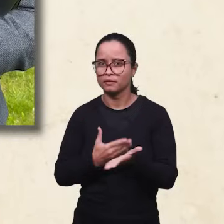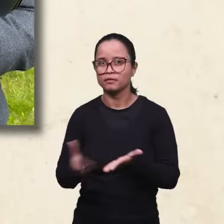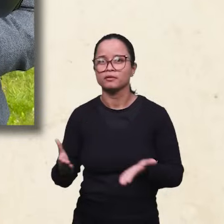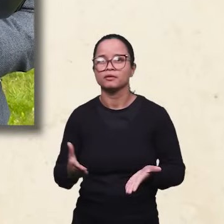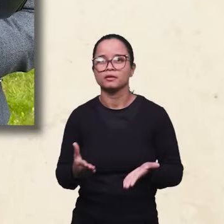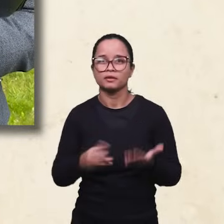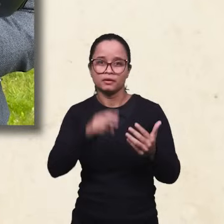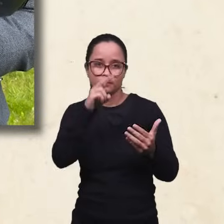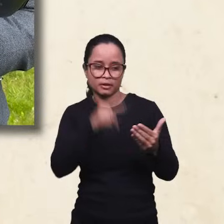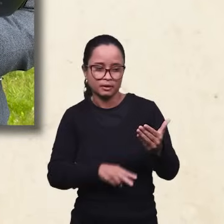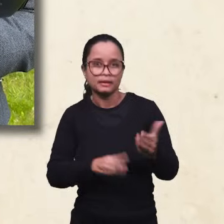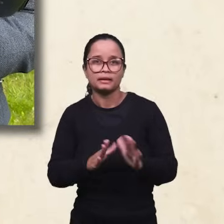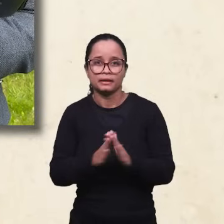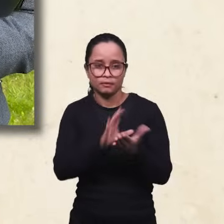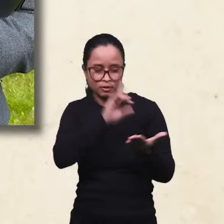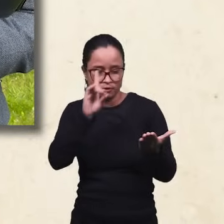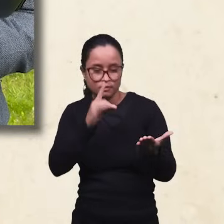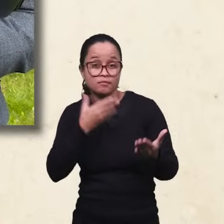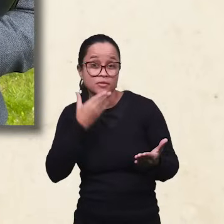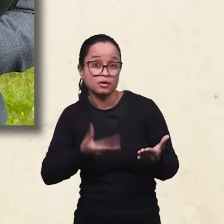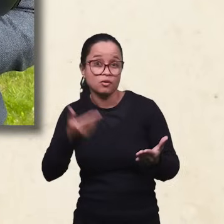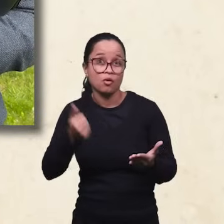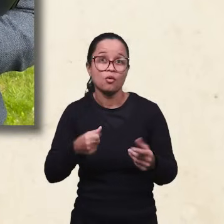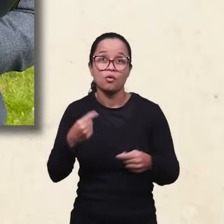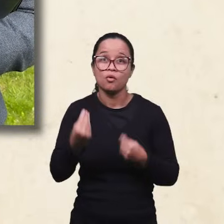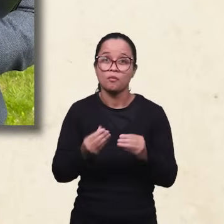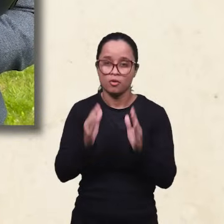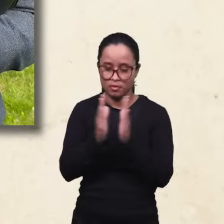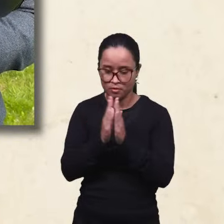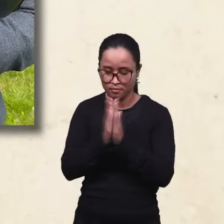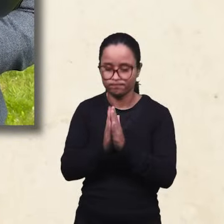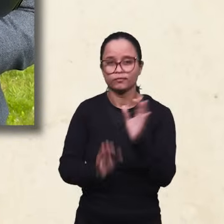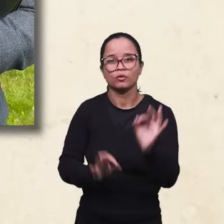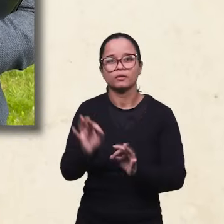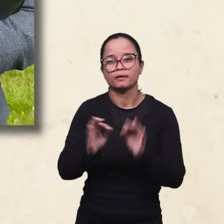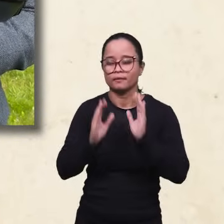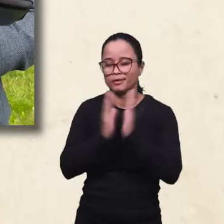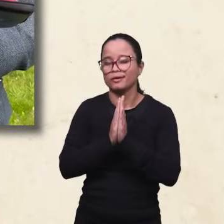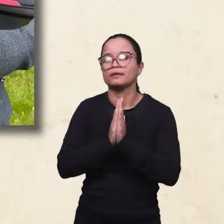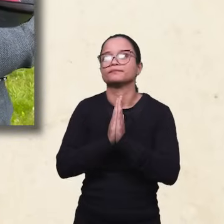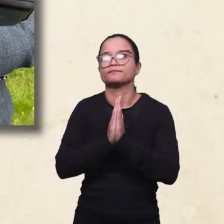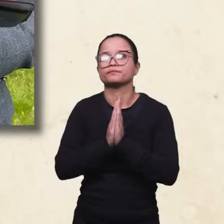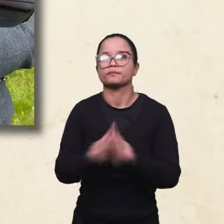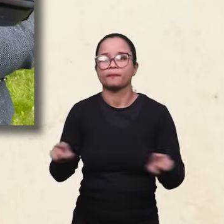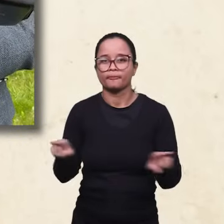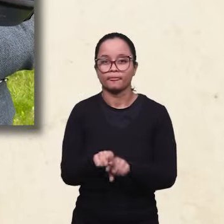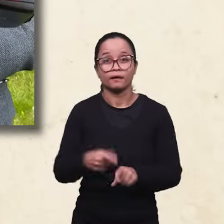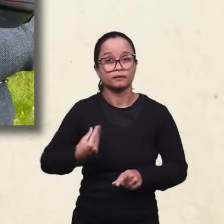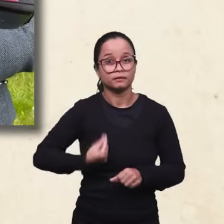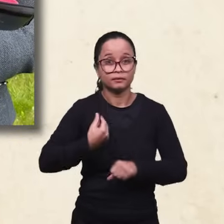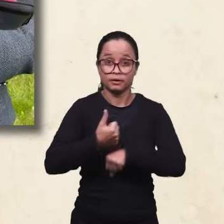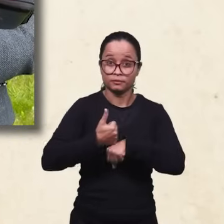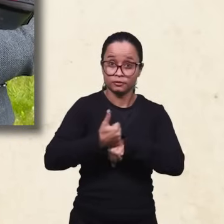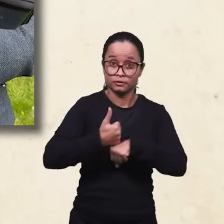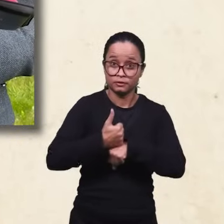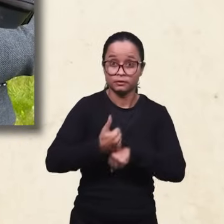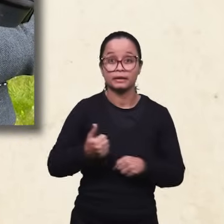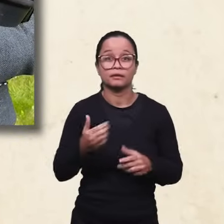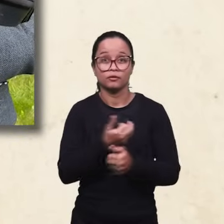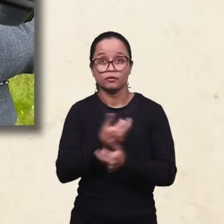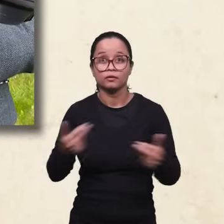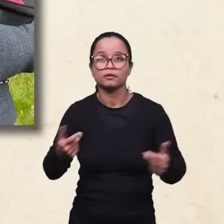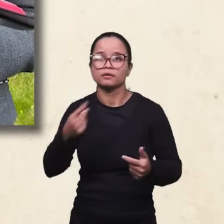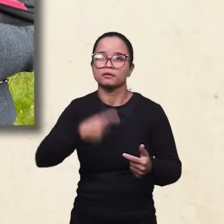vou fazer planejamento para ler melhor a palavra. Como que está a oração? Eu vou planejar para orar. E também na vida profissional. Que